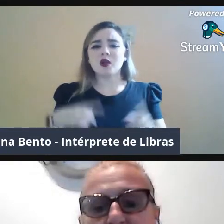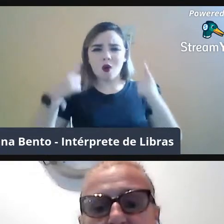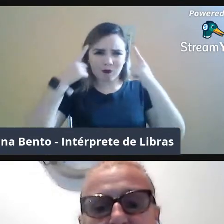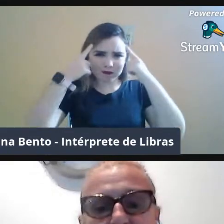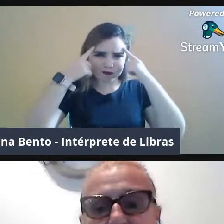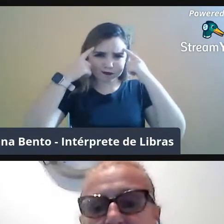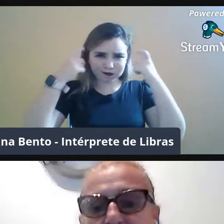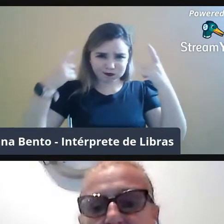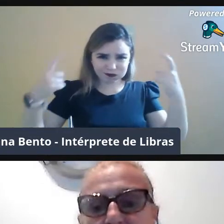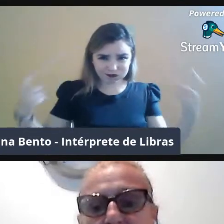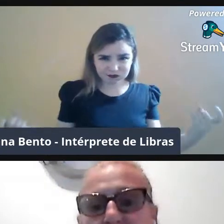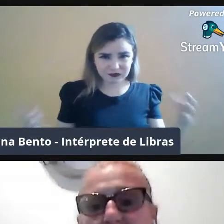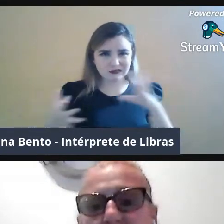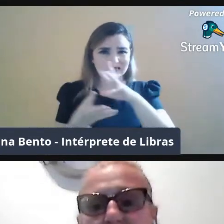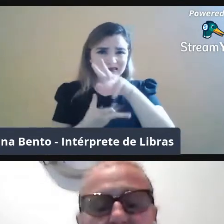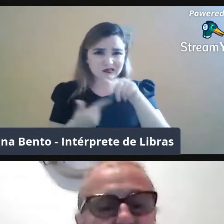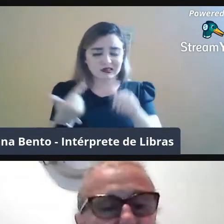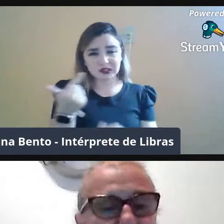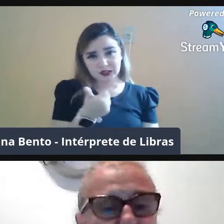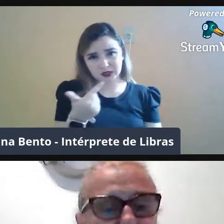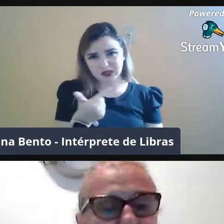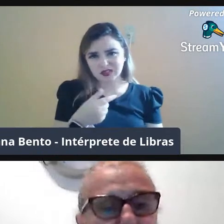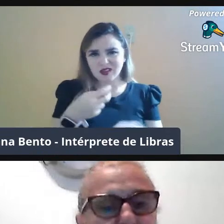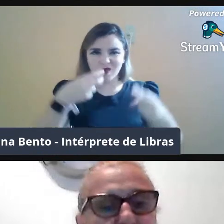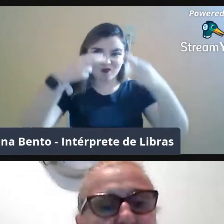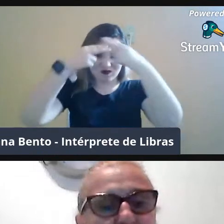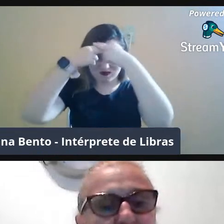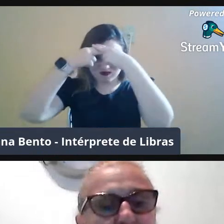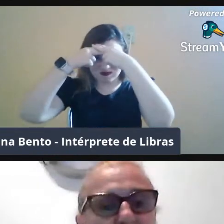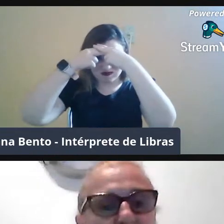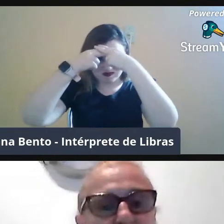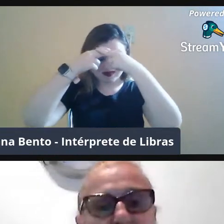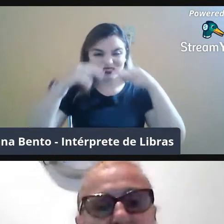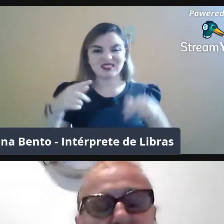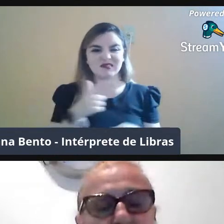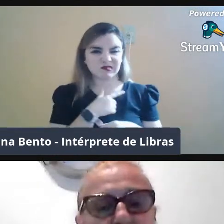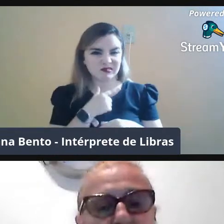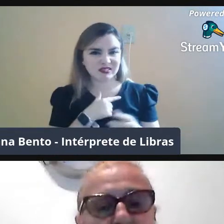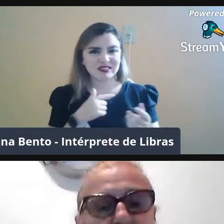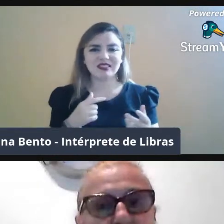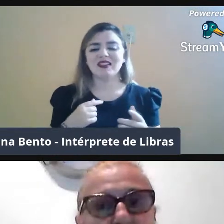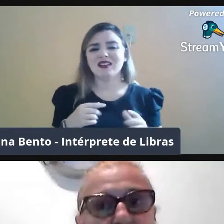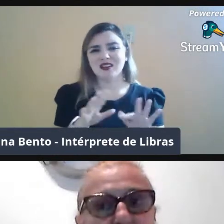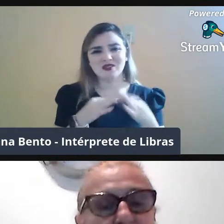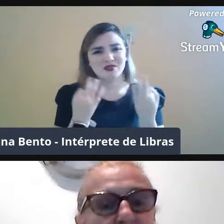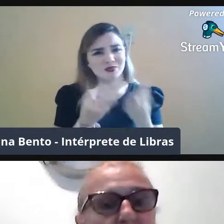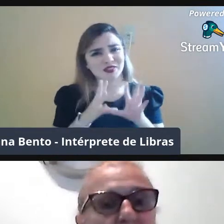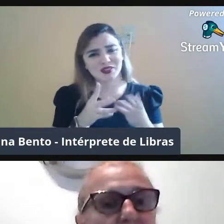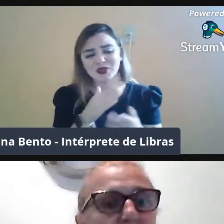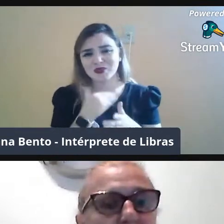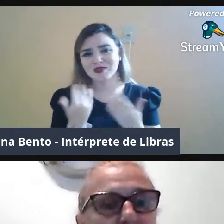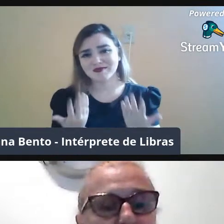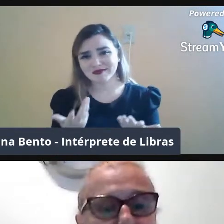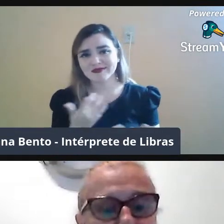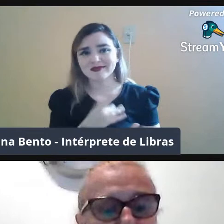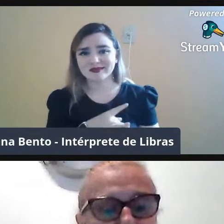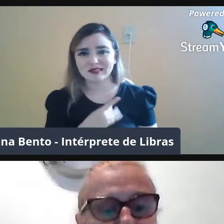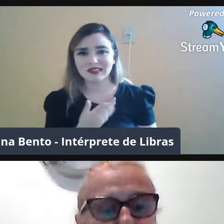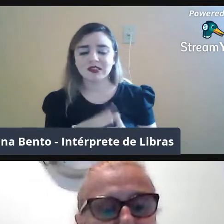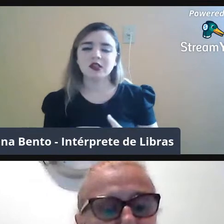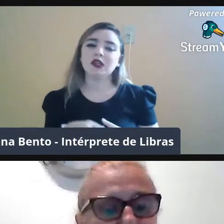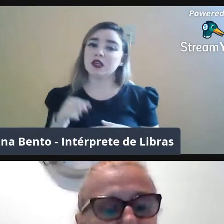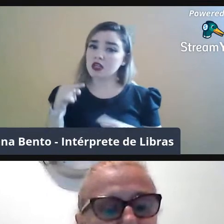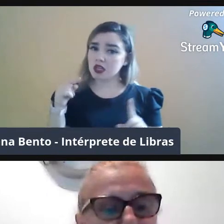experiência traumática, horrorosa, né? Perdeu a família inteira, né? Você imagina isso. E ele